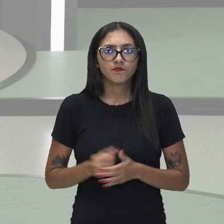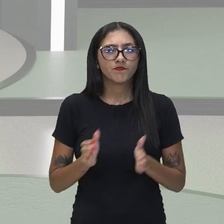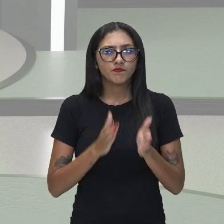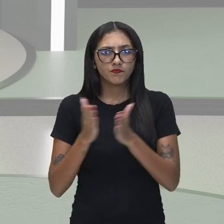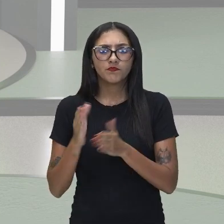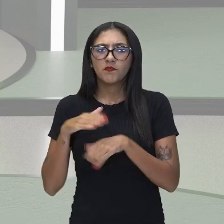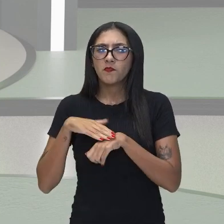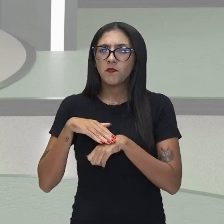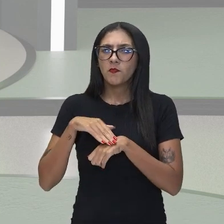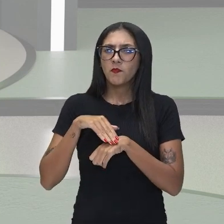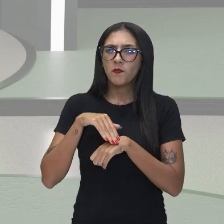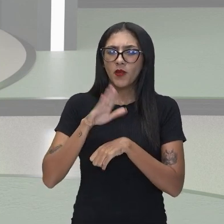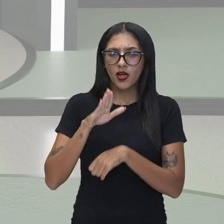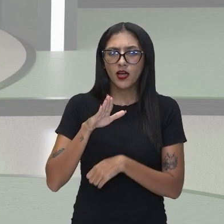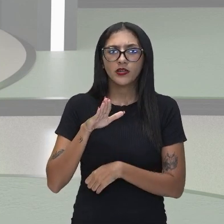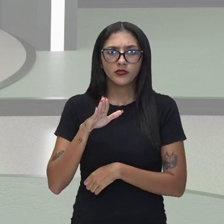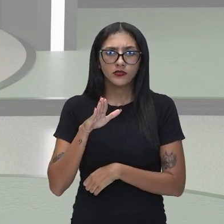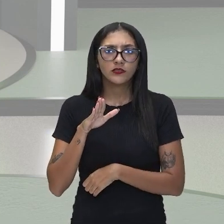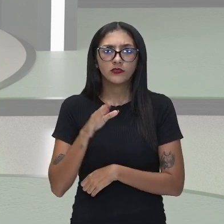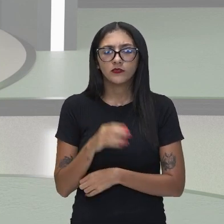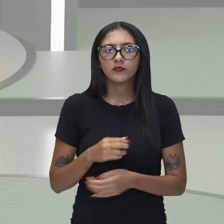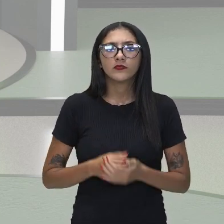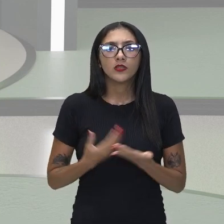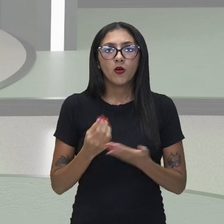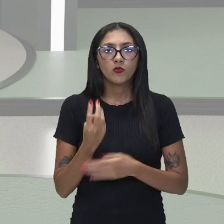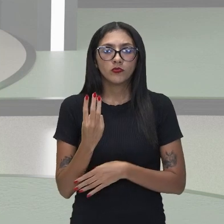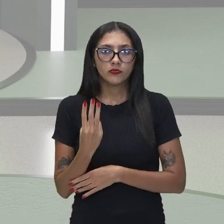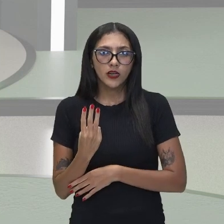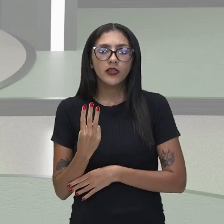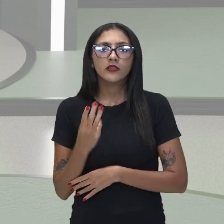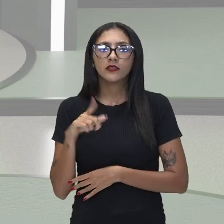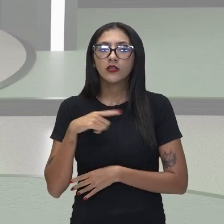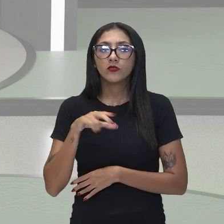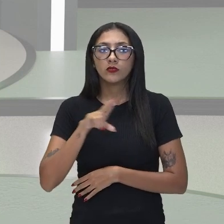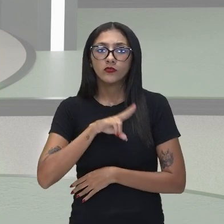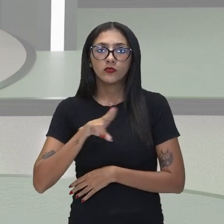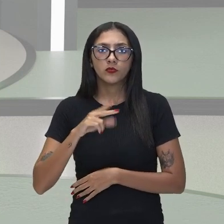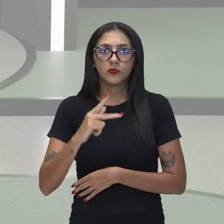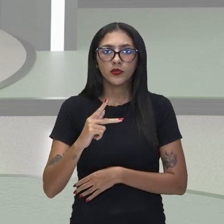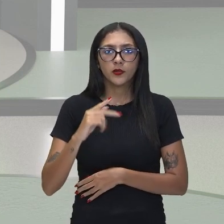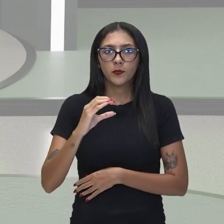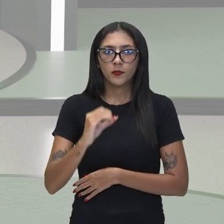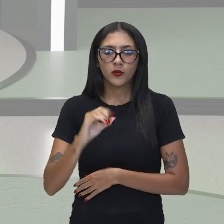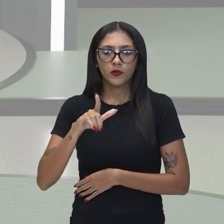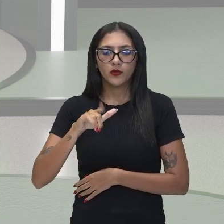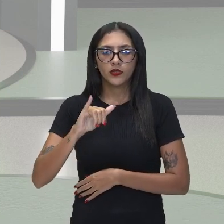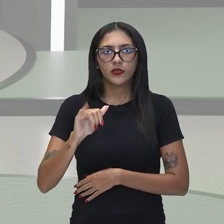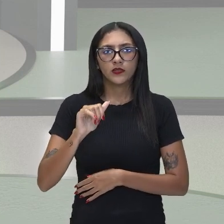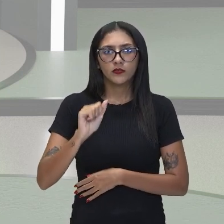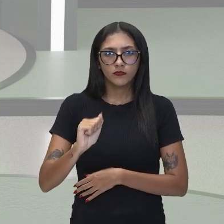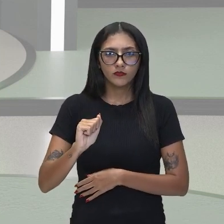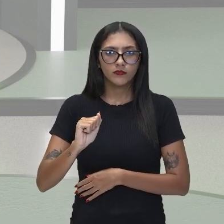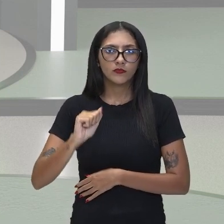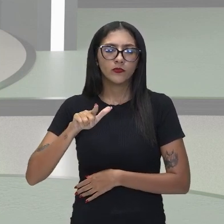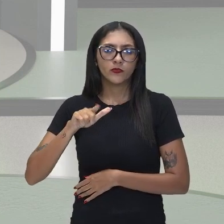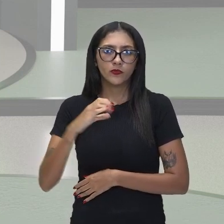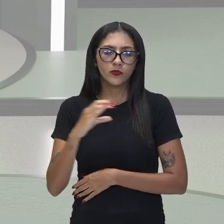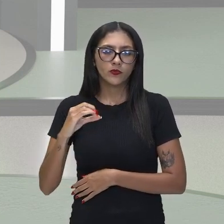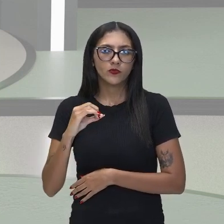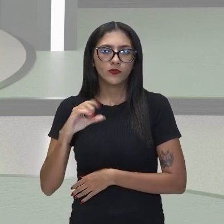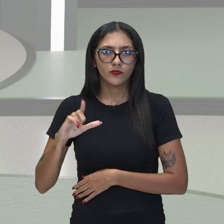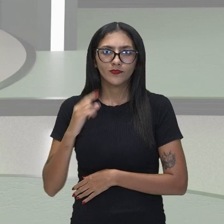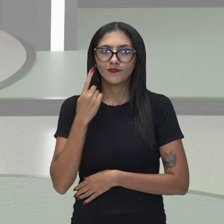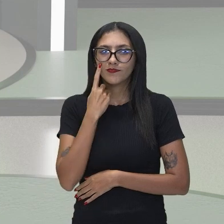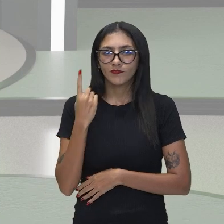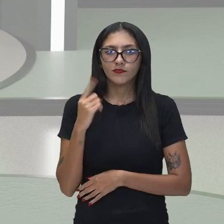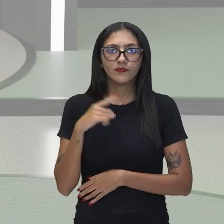mais de duas hidroxilas, aí ele já vai ser um polialcool ou poliol, que é esse caso aqui. Aqui tem